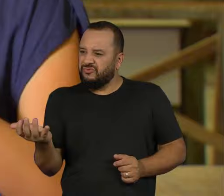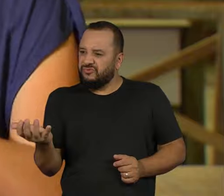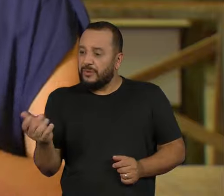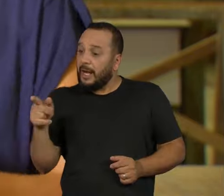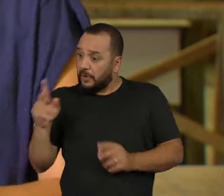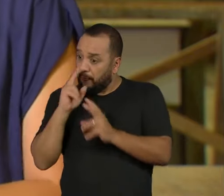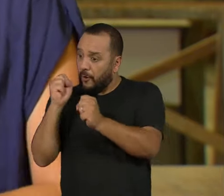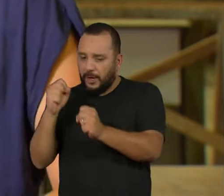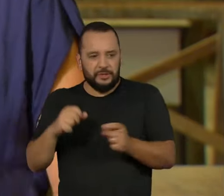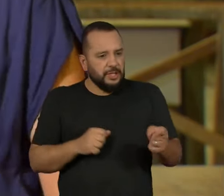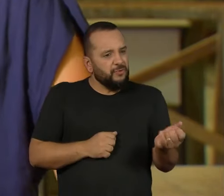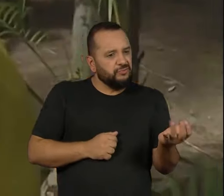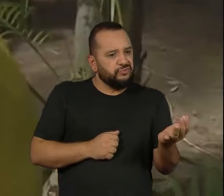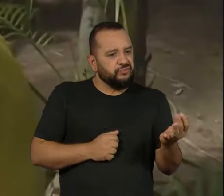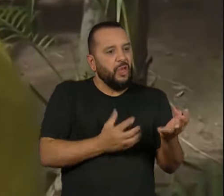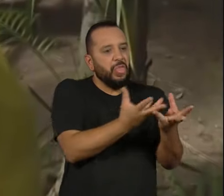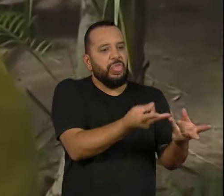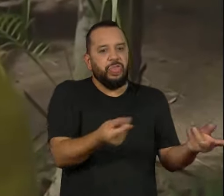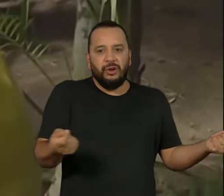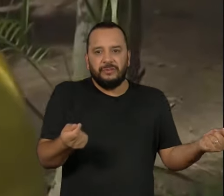miriti, nada aconteceu com ele.